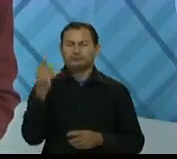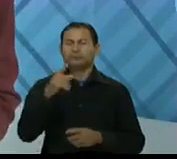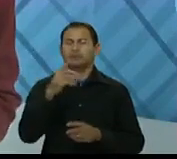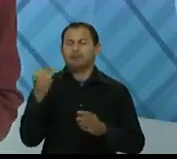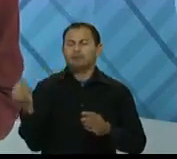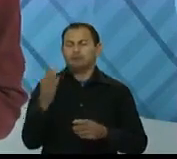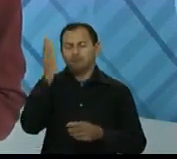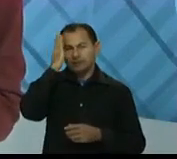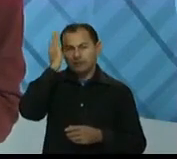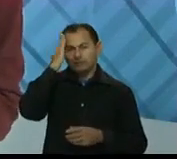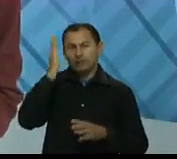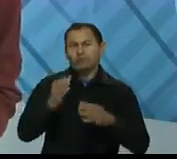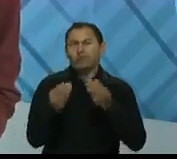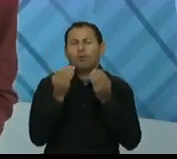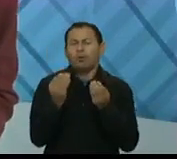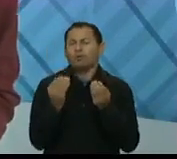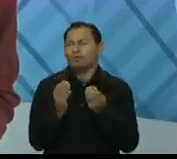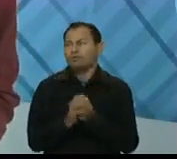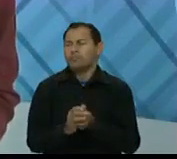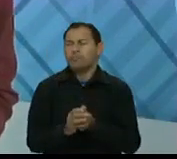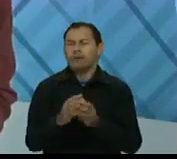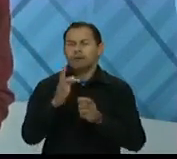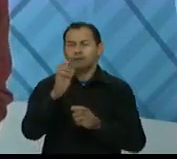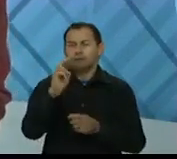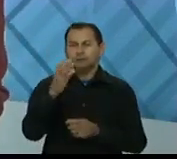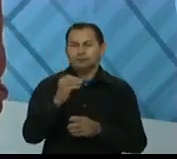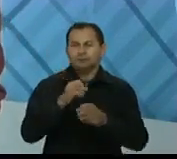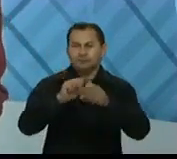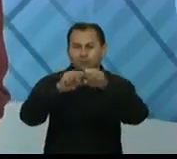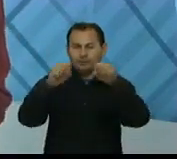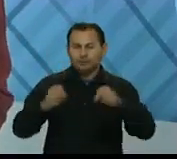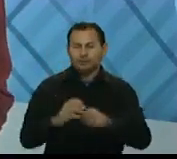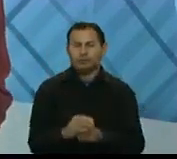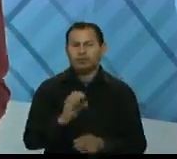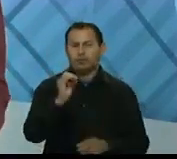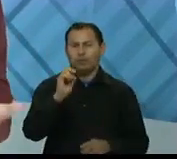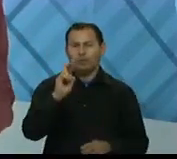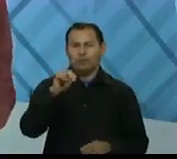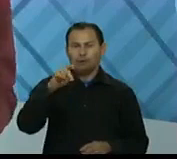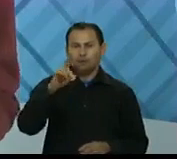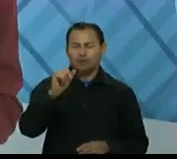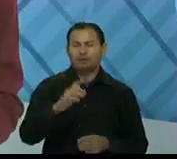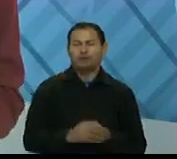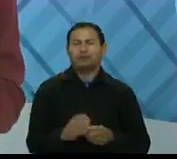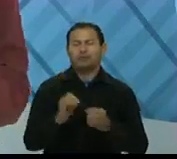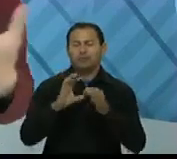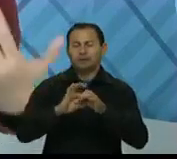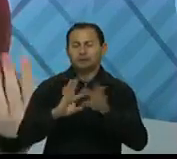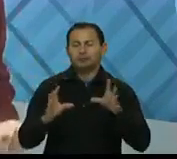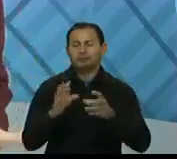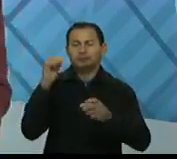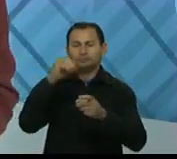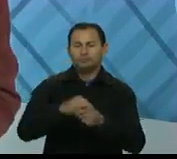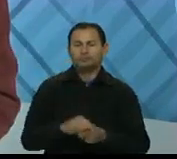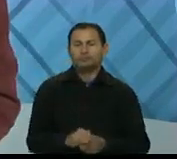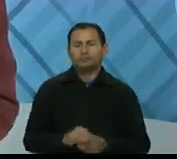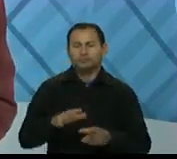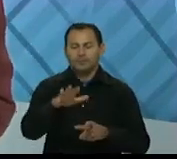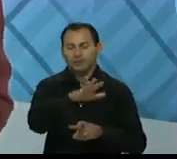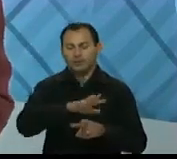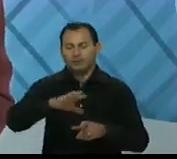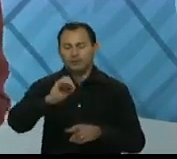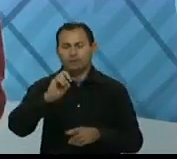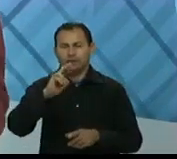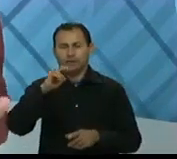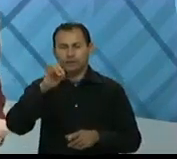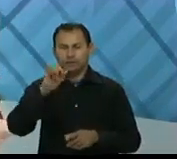você saiba como funciona o sistema coordenado, como ele é disposto, como colocar pares ordenados